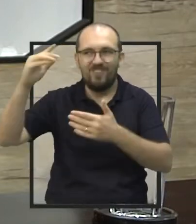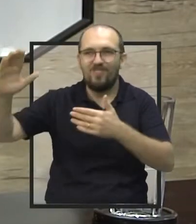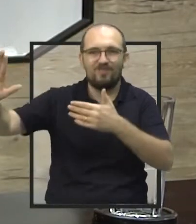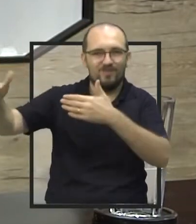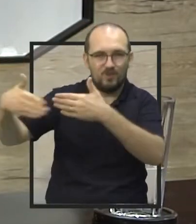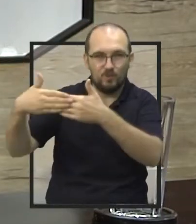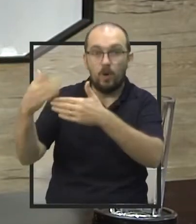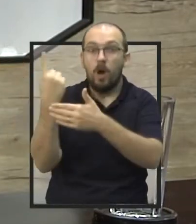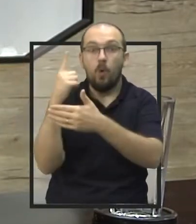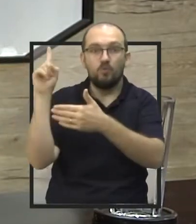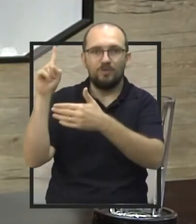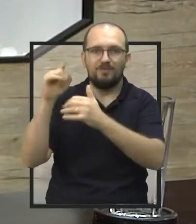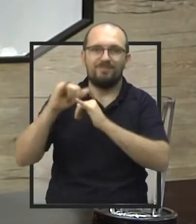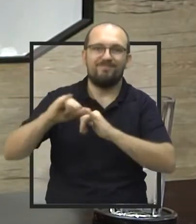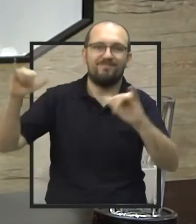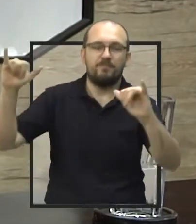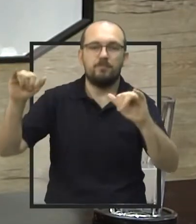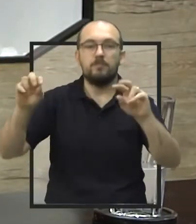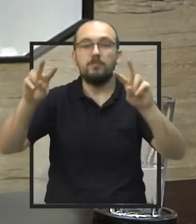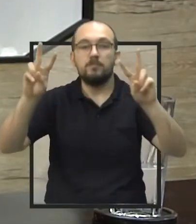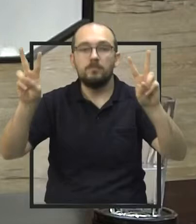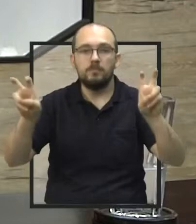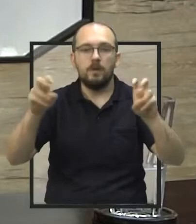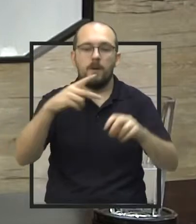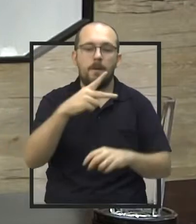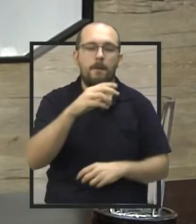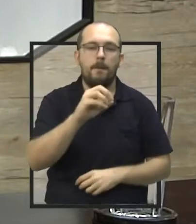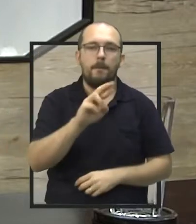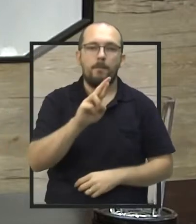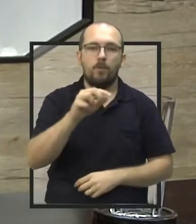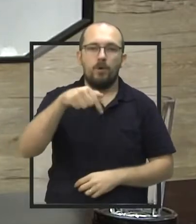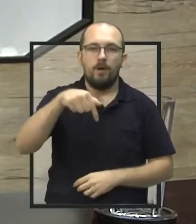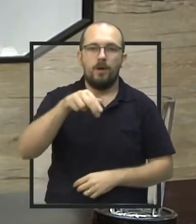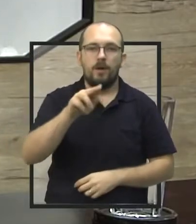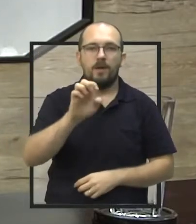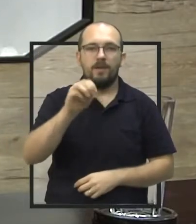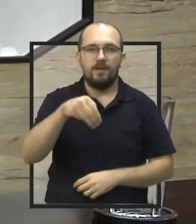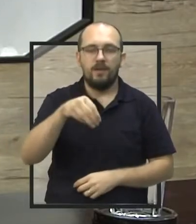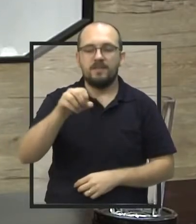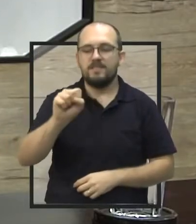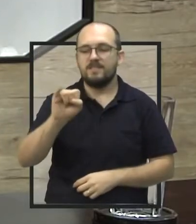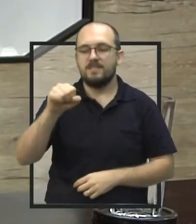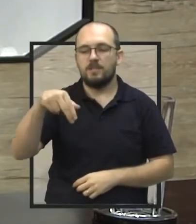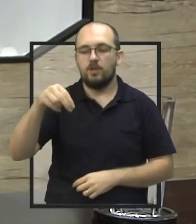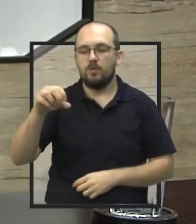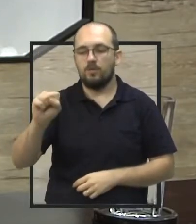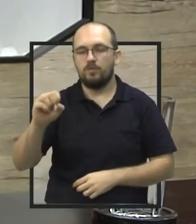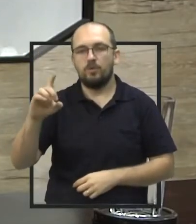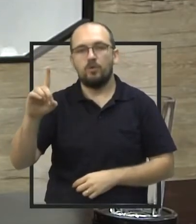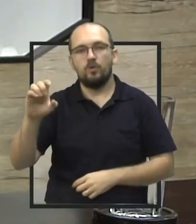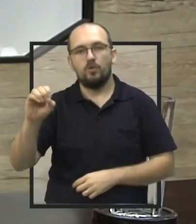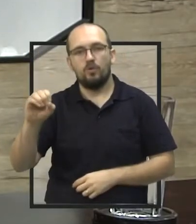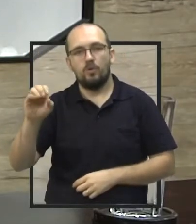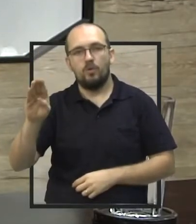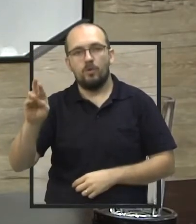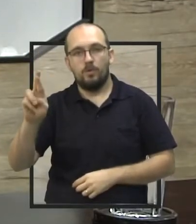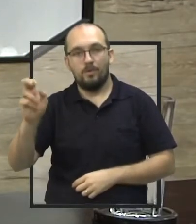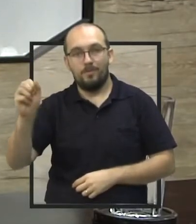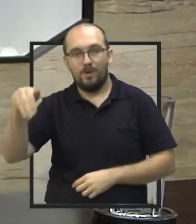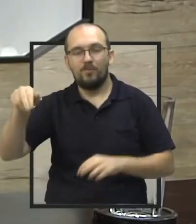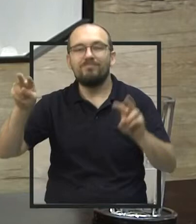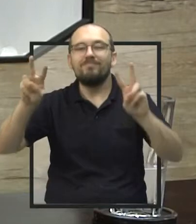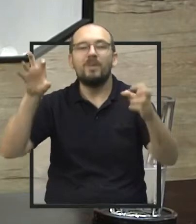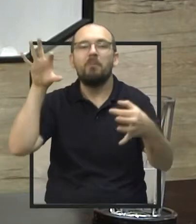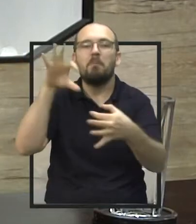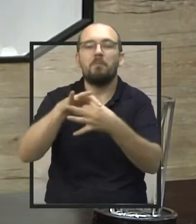isso muito legal. Gosto bastante dessa mentalidade, assim, pensar assim. O livro como uma forma de unir as pessoas, né?